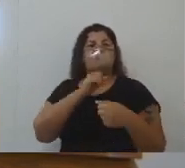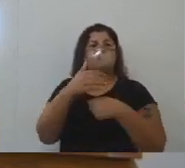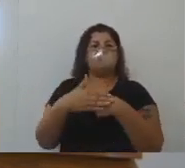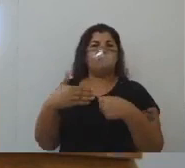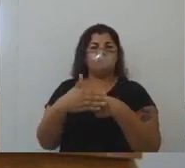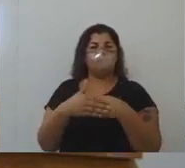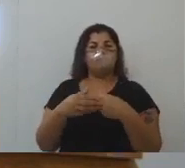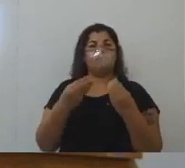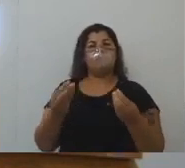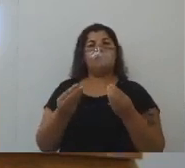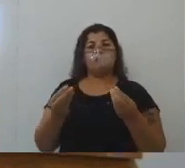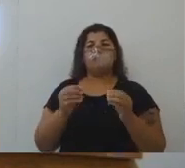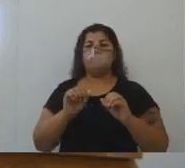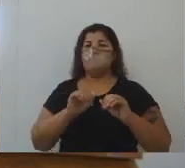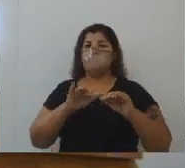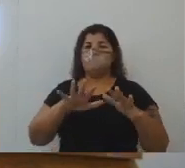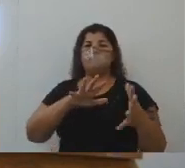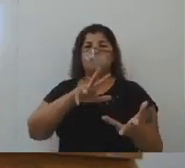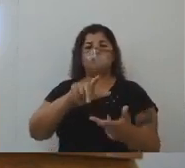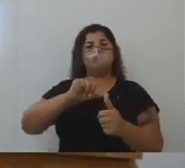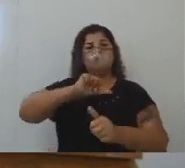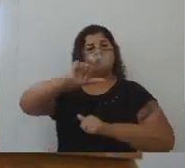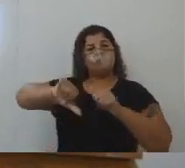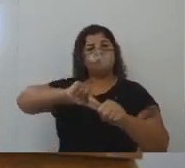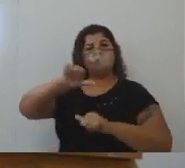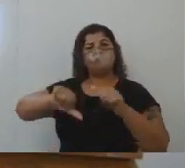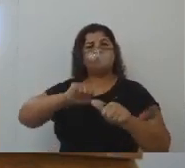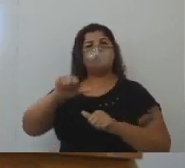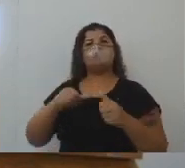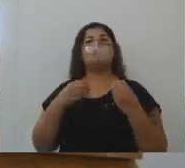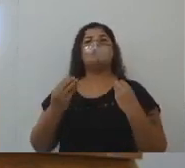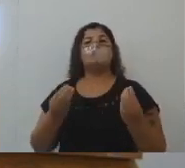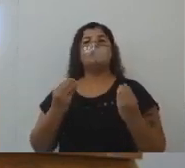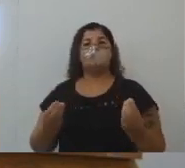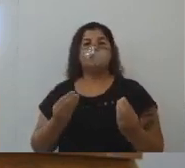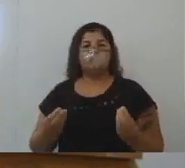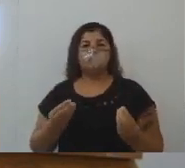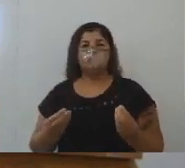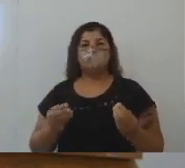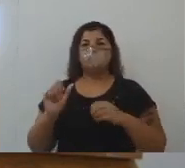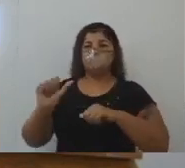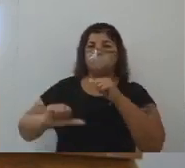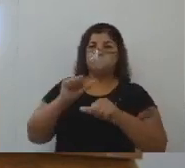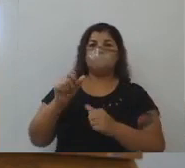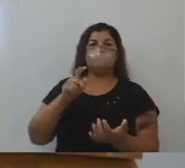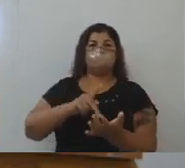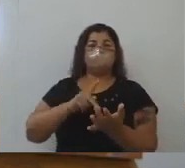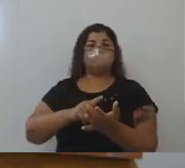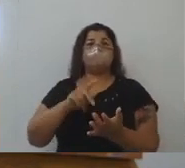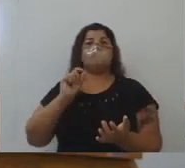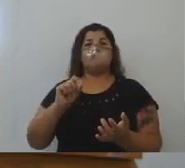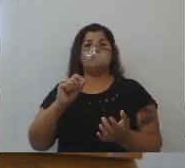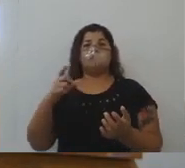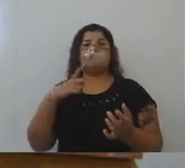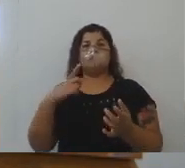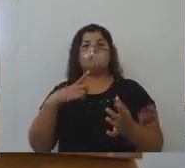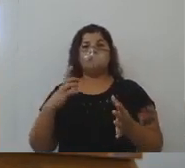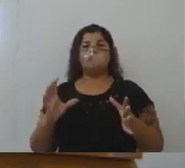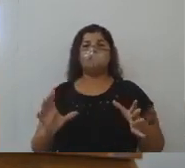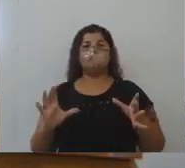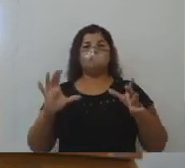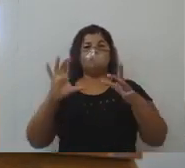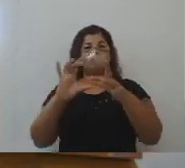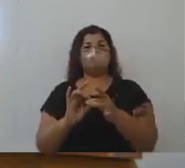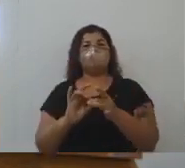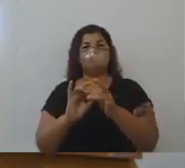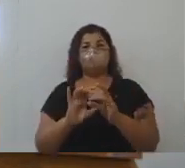essa realidade da epidemia. E aí eu digo a vocês, transformar a realidade da epidemia é quando a gente junta um grande